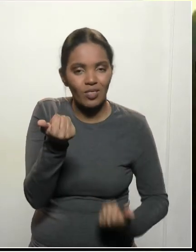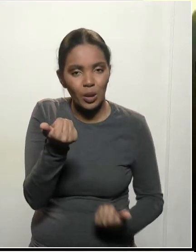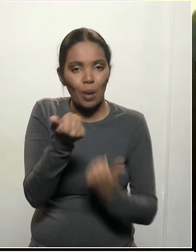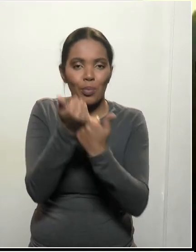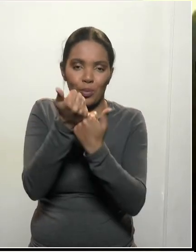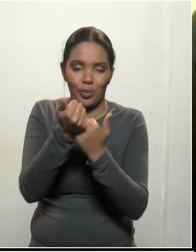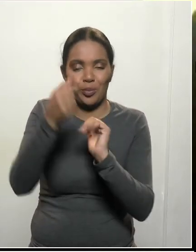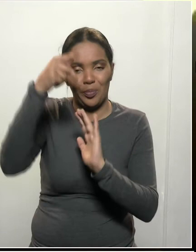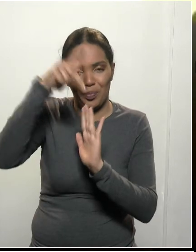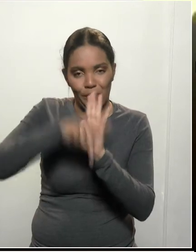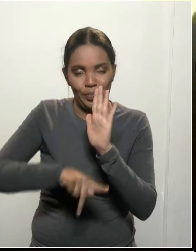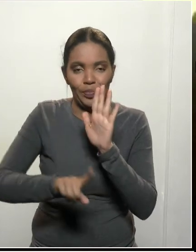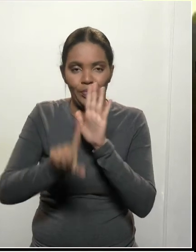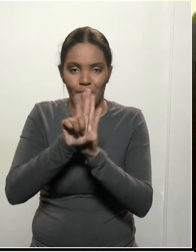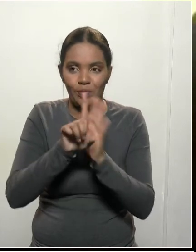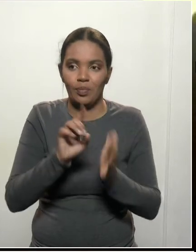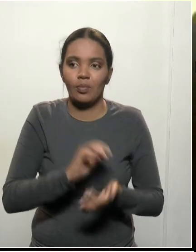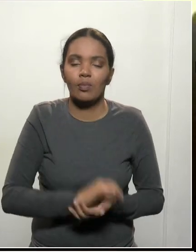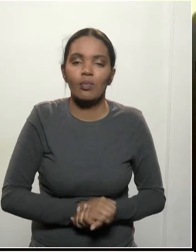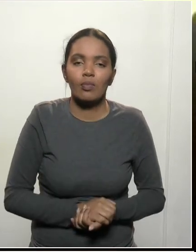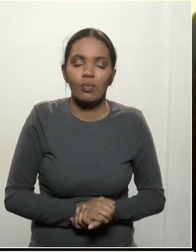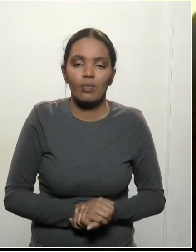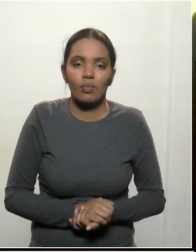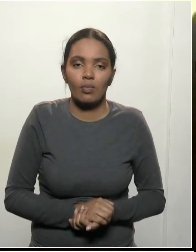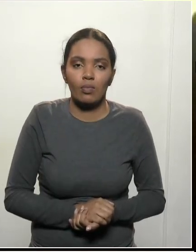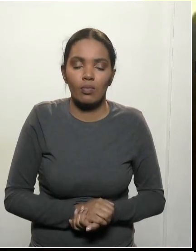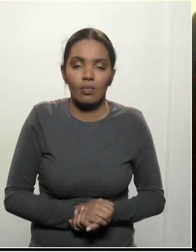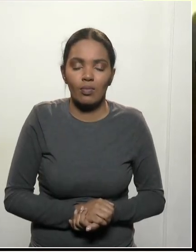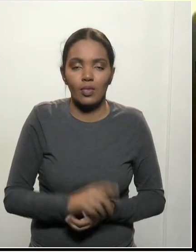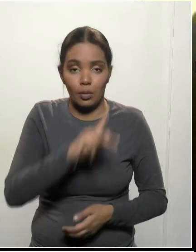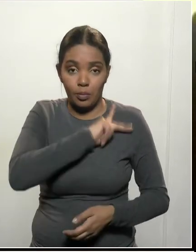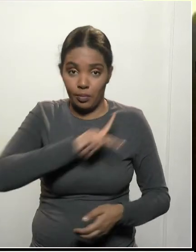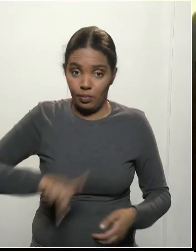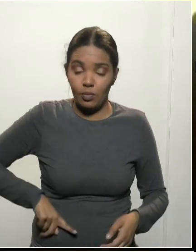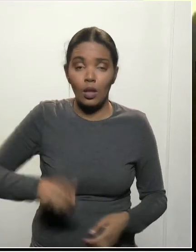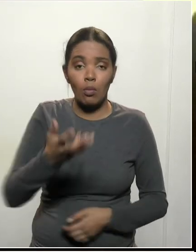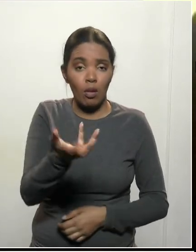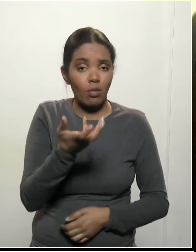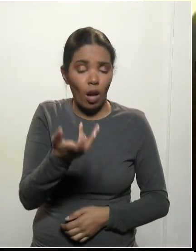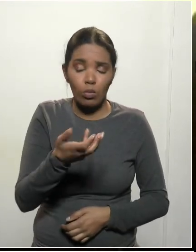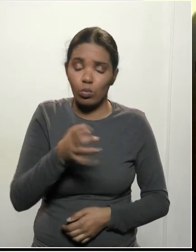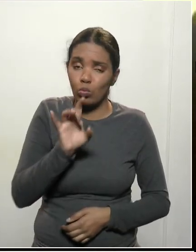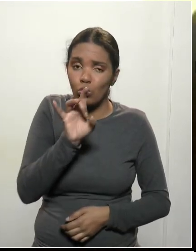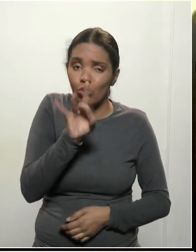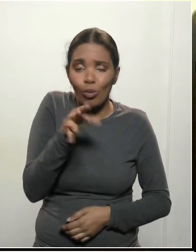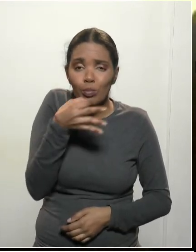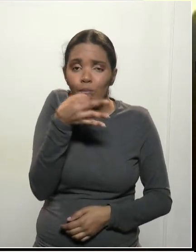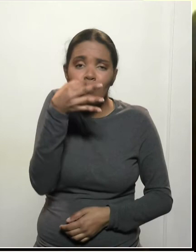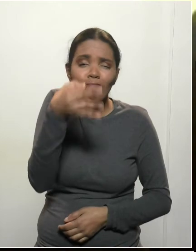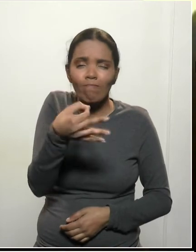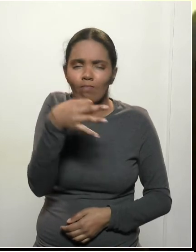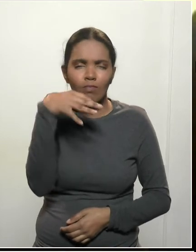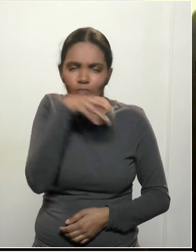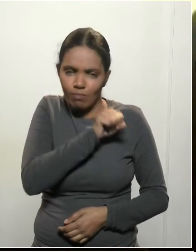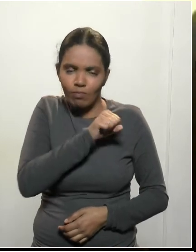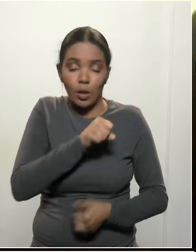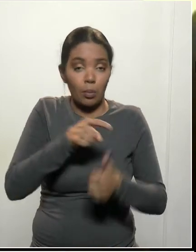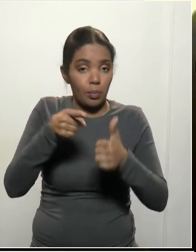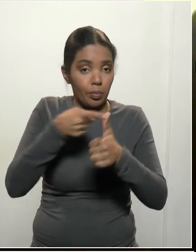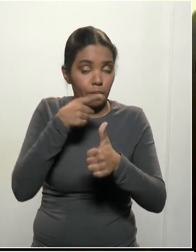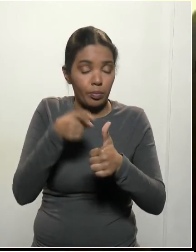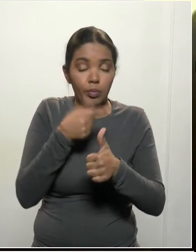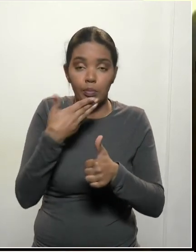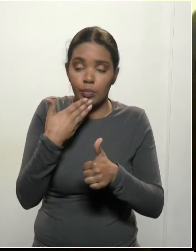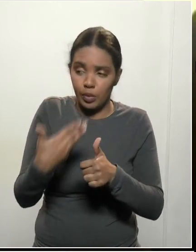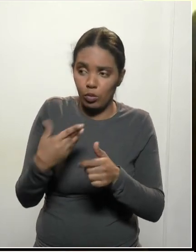este projeto. Presidente, quero só permissão para fazer dois rápidos comentários. Rápido, pedindo permissão até